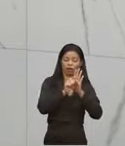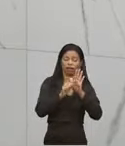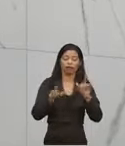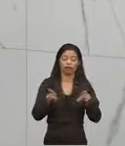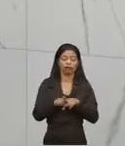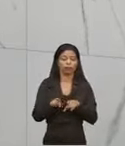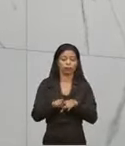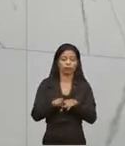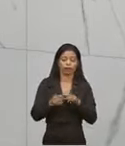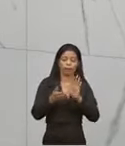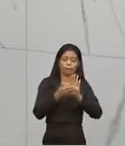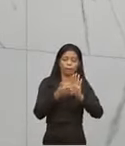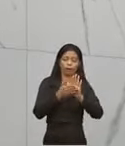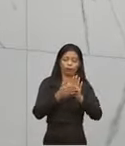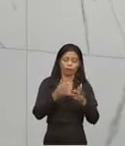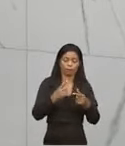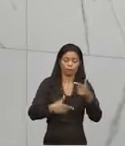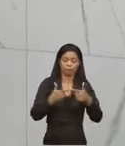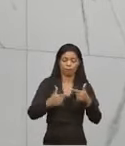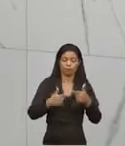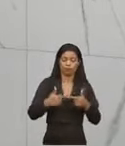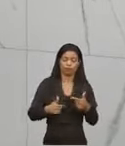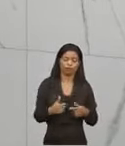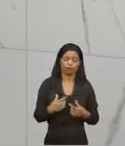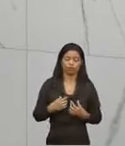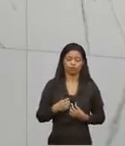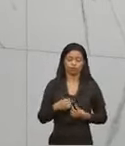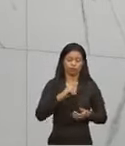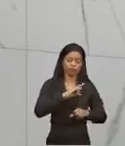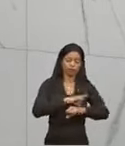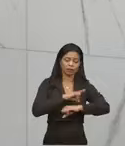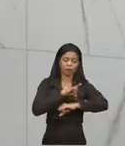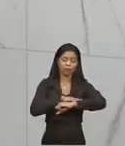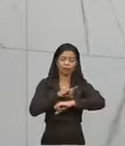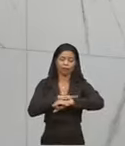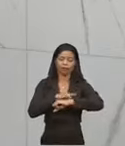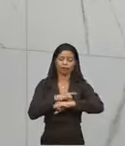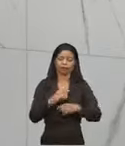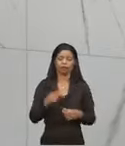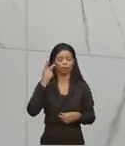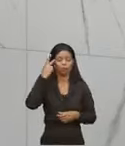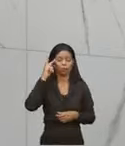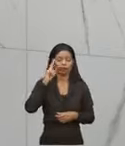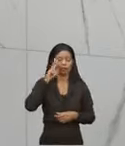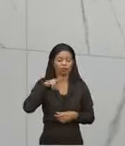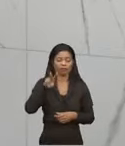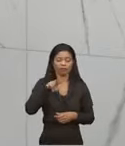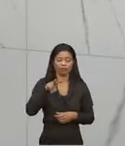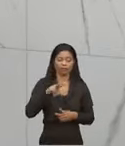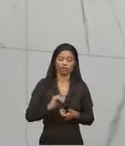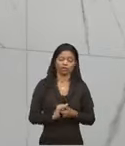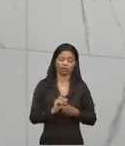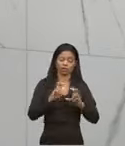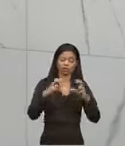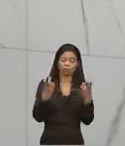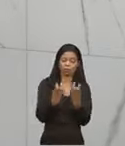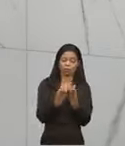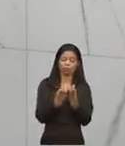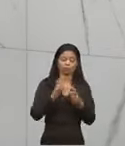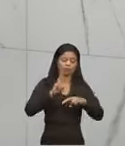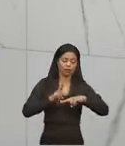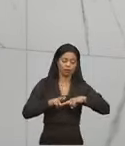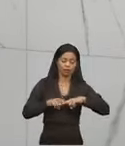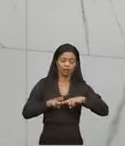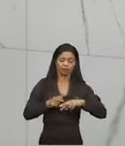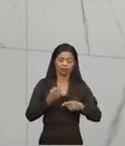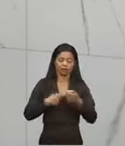a pauta política desse vestiário seja levada em conta pelo governo. vou estar na mesa de negociação agora no final do ano